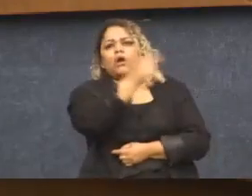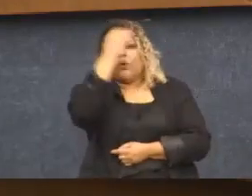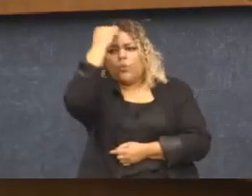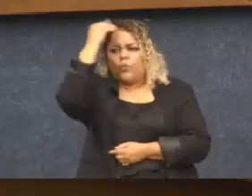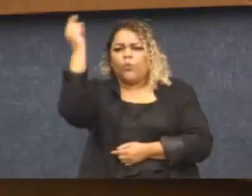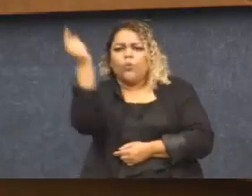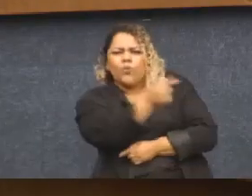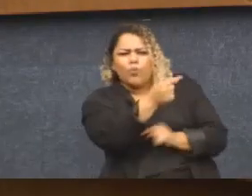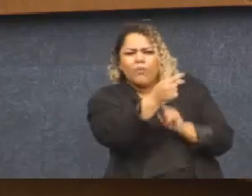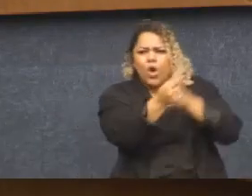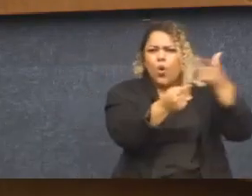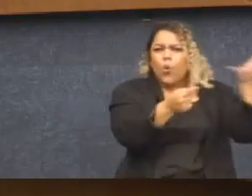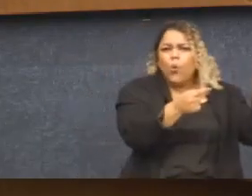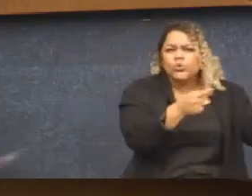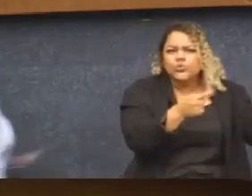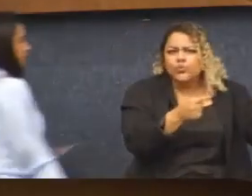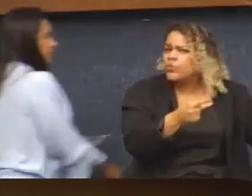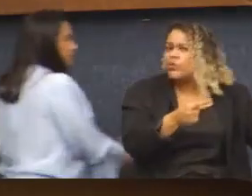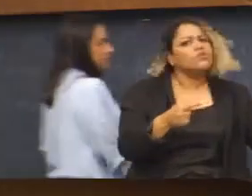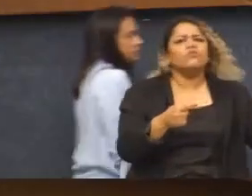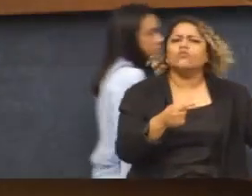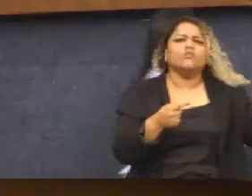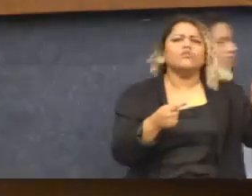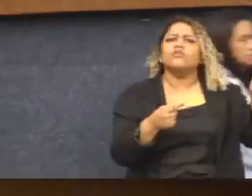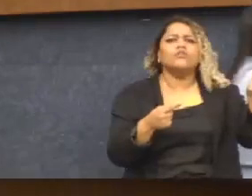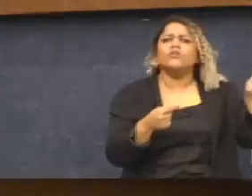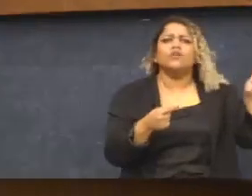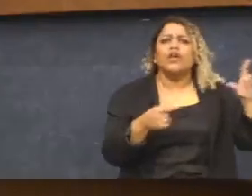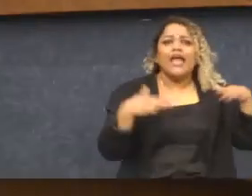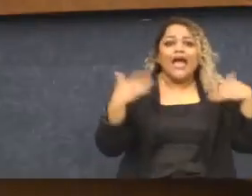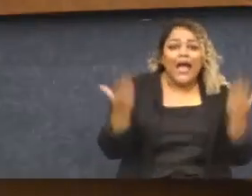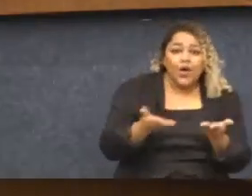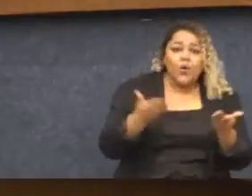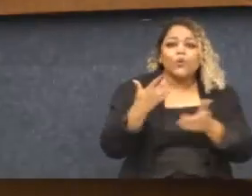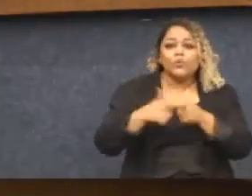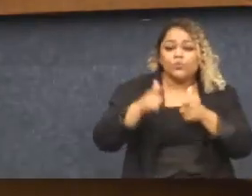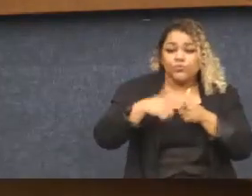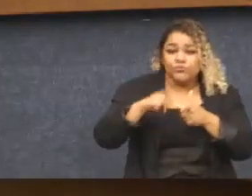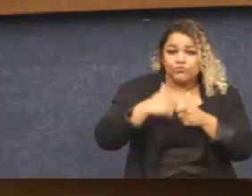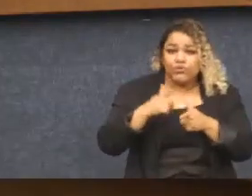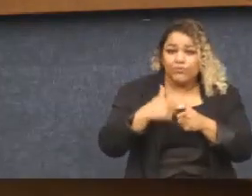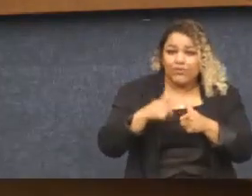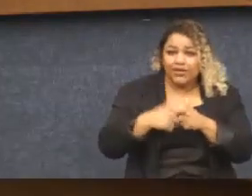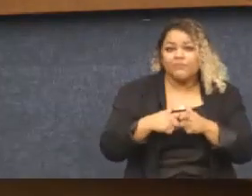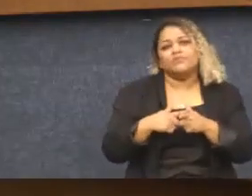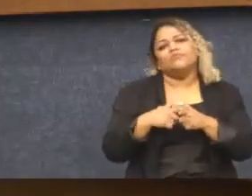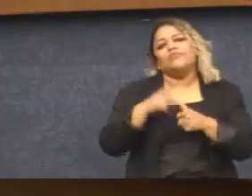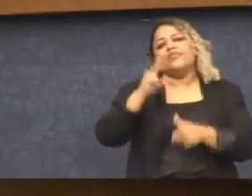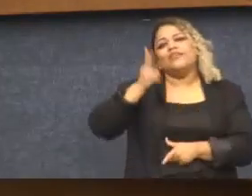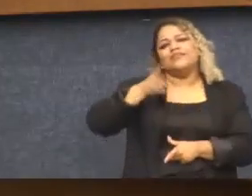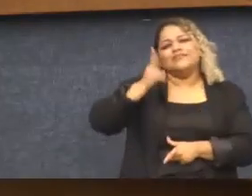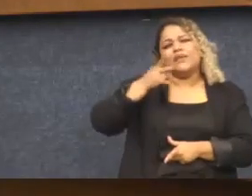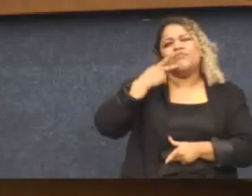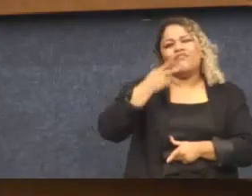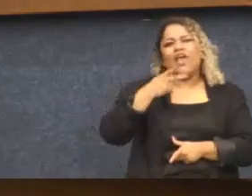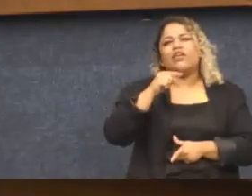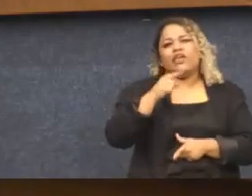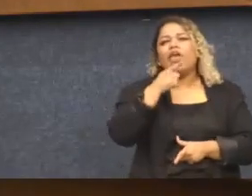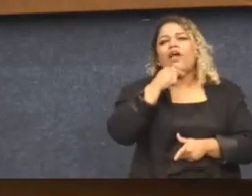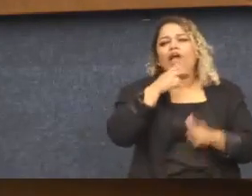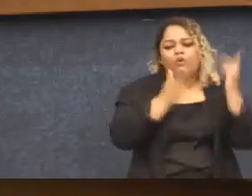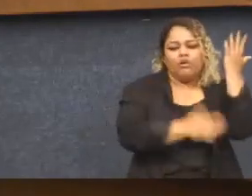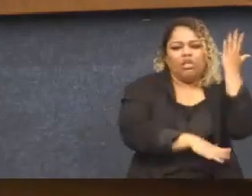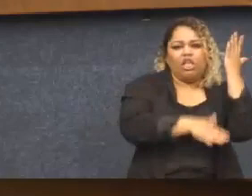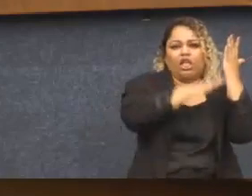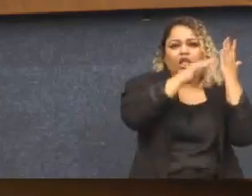outros. Afinal de contas, agora o problema que é chamado em vários momentos como o problema das enchentes da Vilarinho,